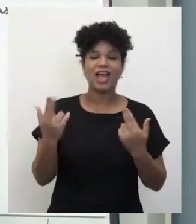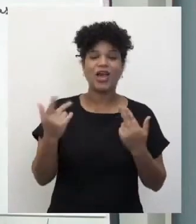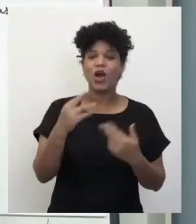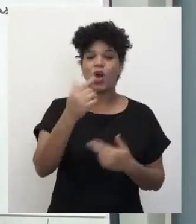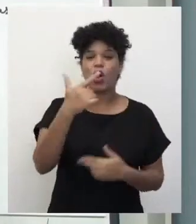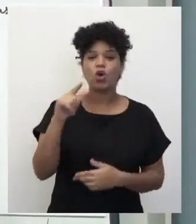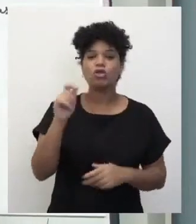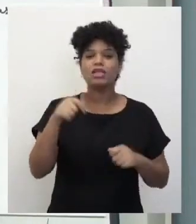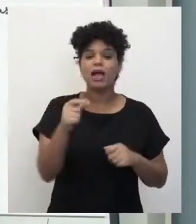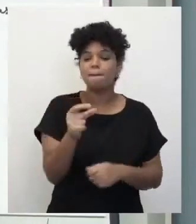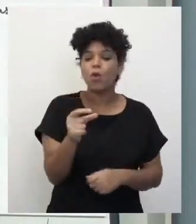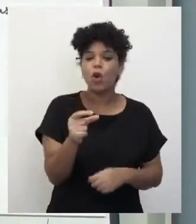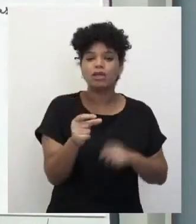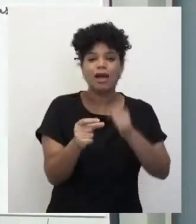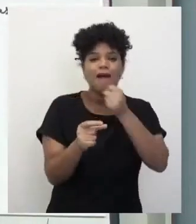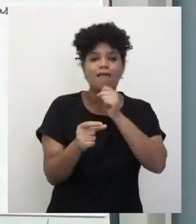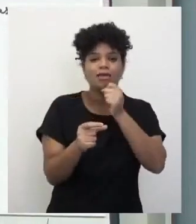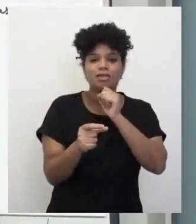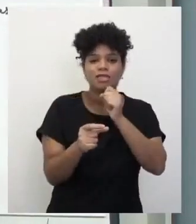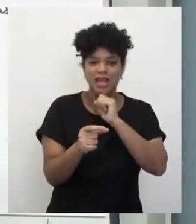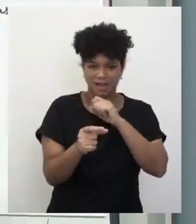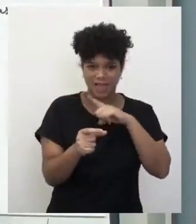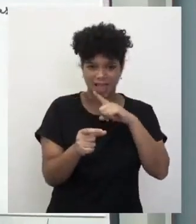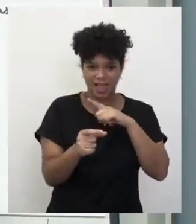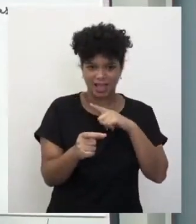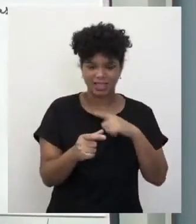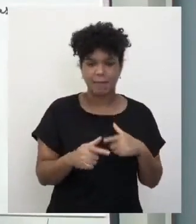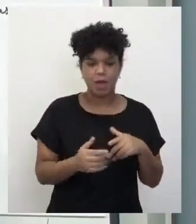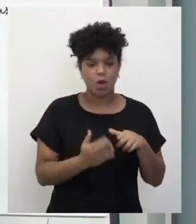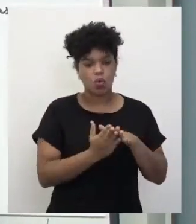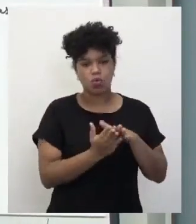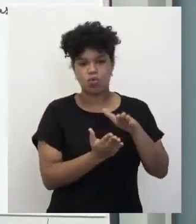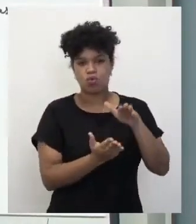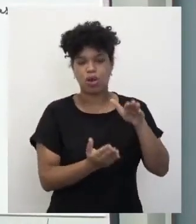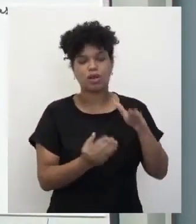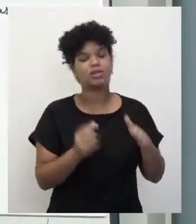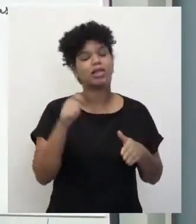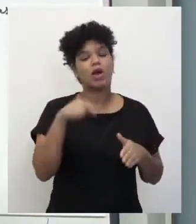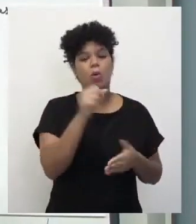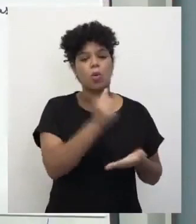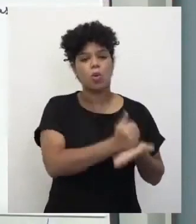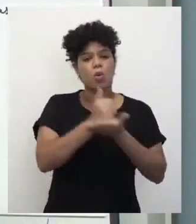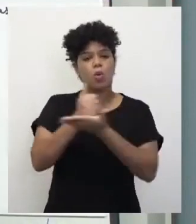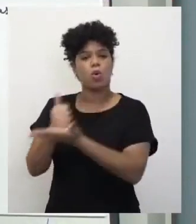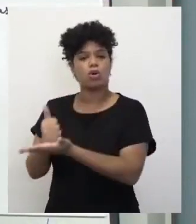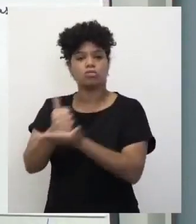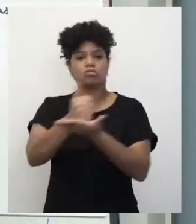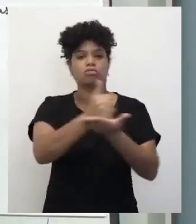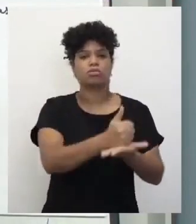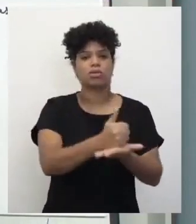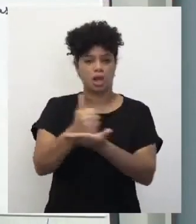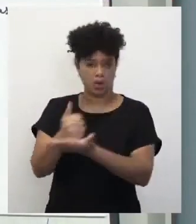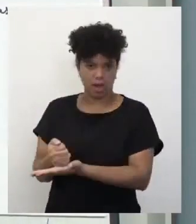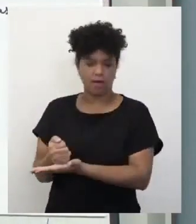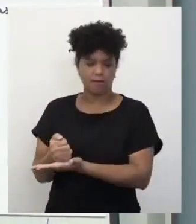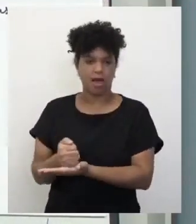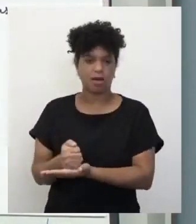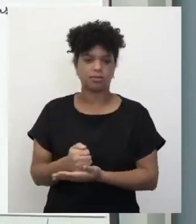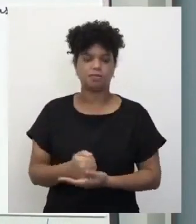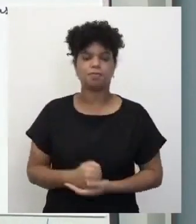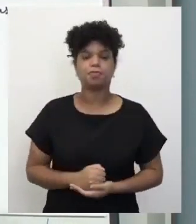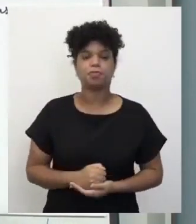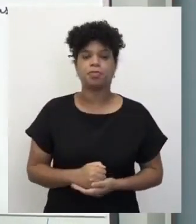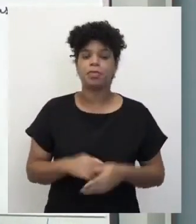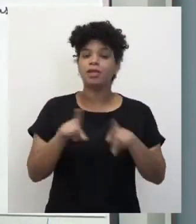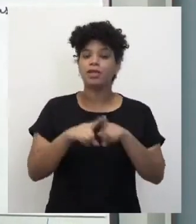coleções, de moedas antigas, de selos, enfim. Esses bens, então, eles são bens móveis e são bens também materiais, tá? E